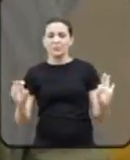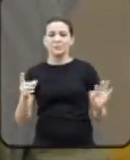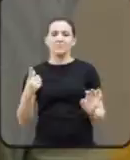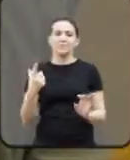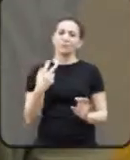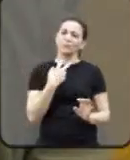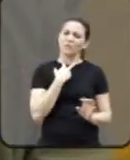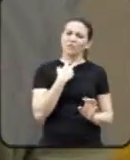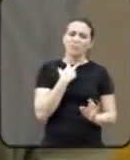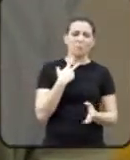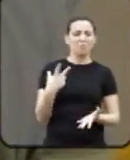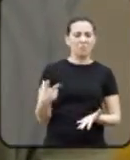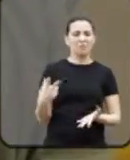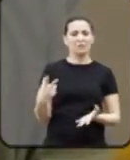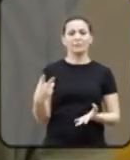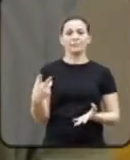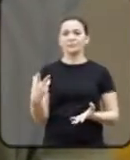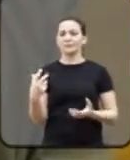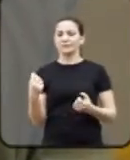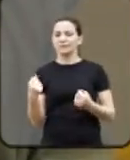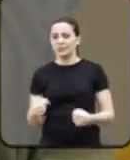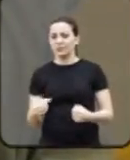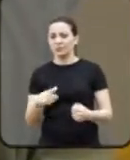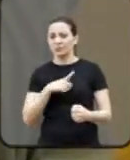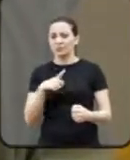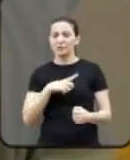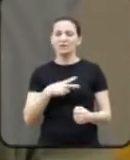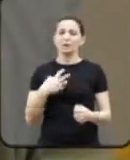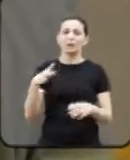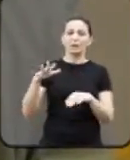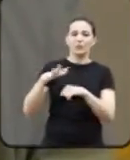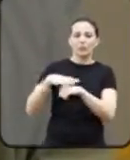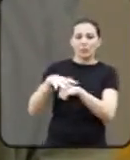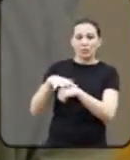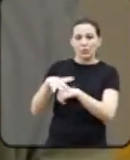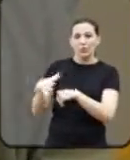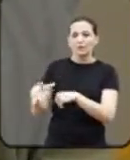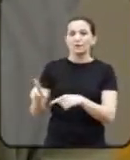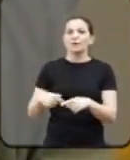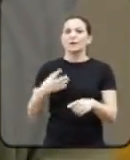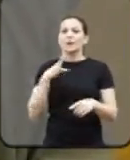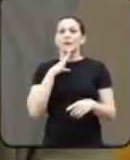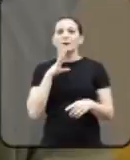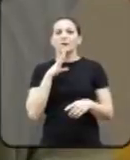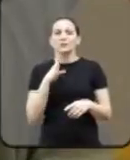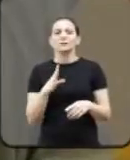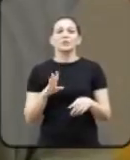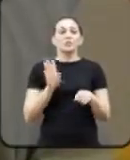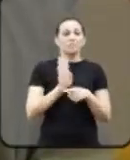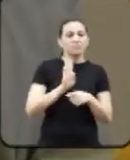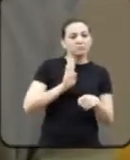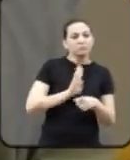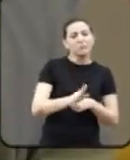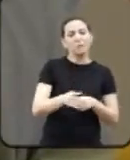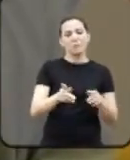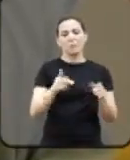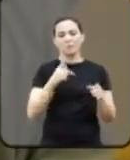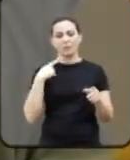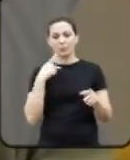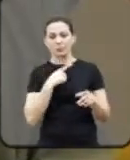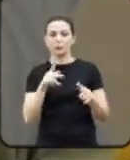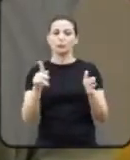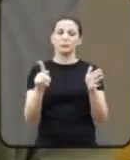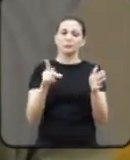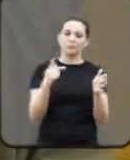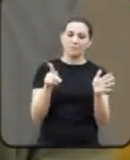dela seja simples, ela não vai ficar doente. Ou vai ficar doente, vai ficar, mas estou dizendo, vai ter conhecimento para tratar a sua